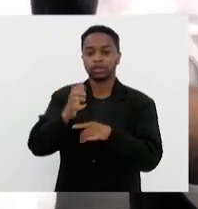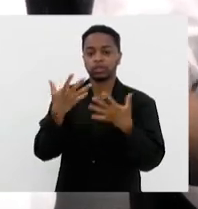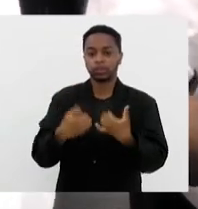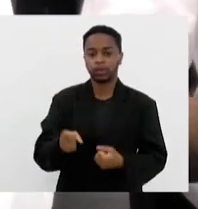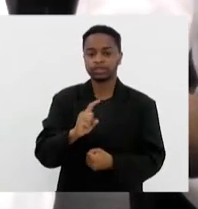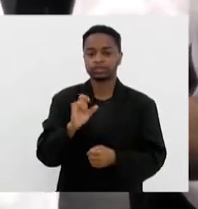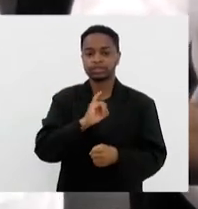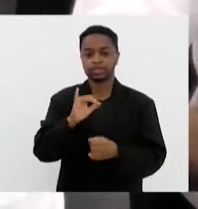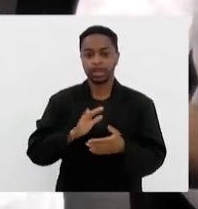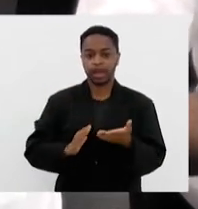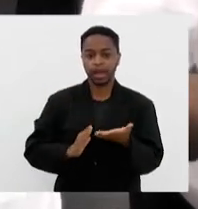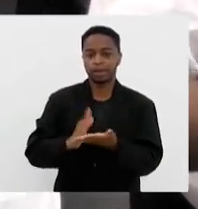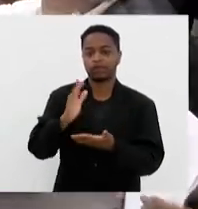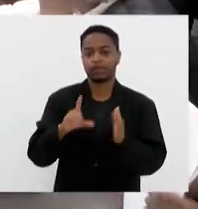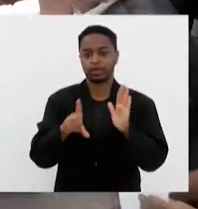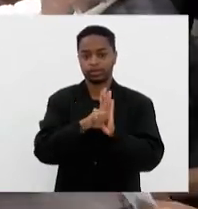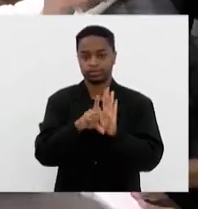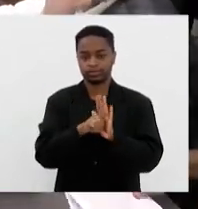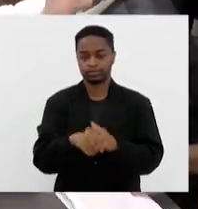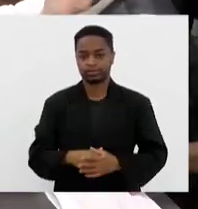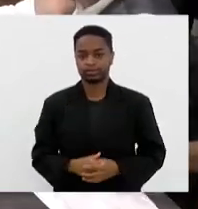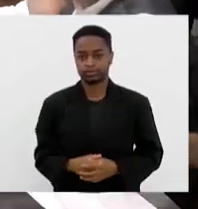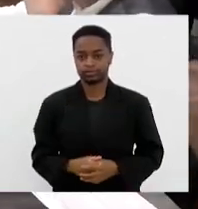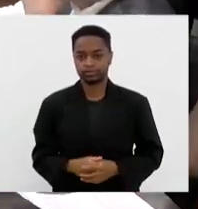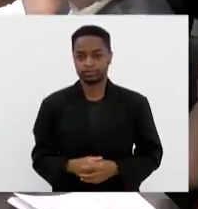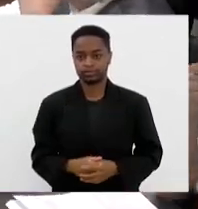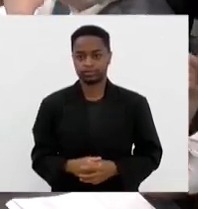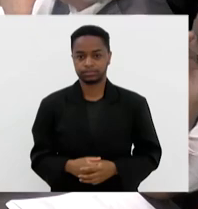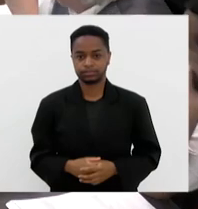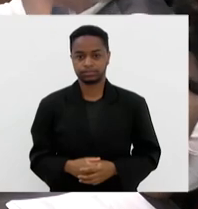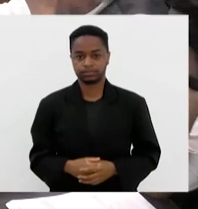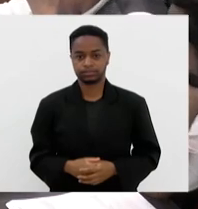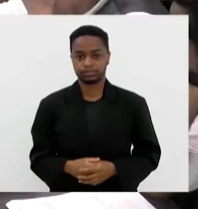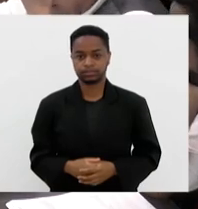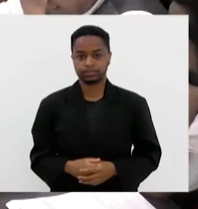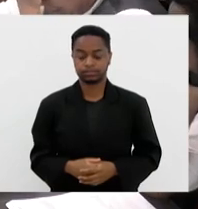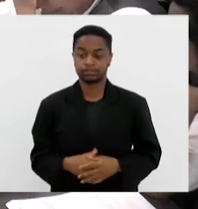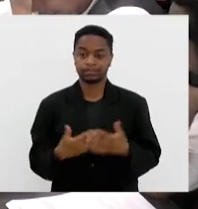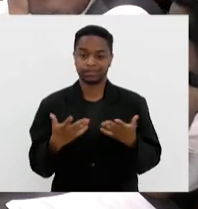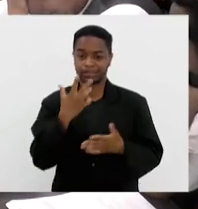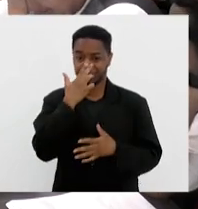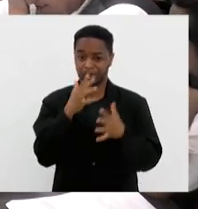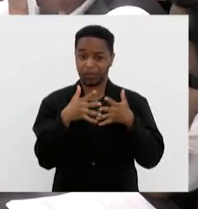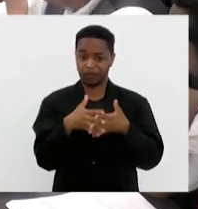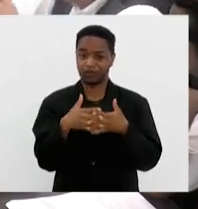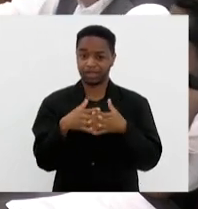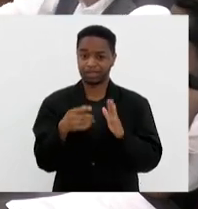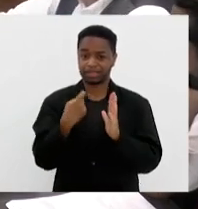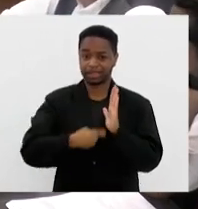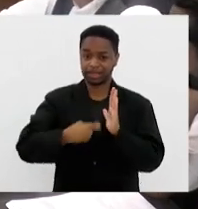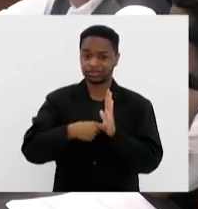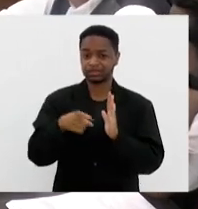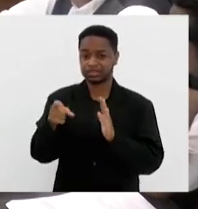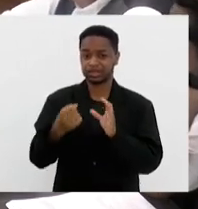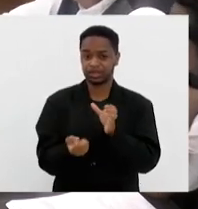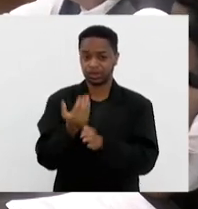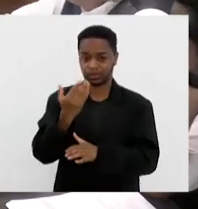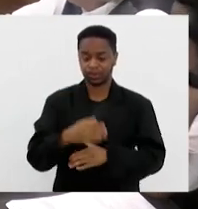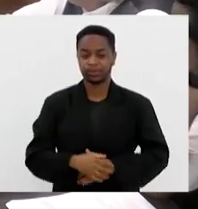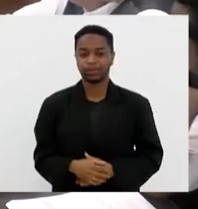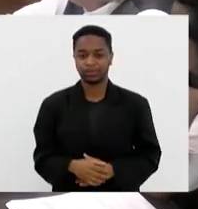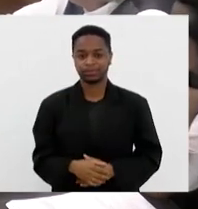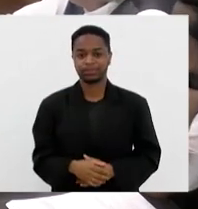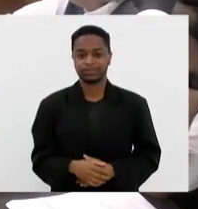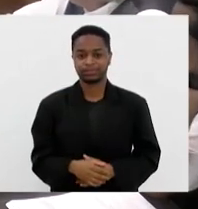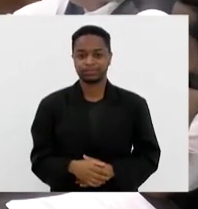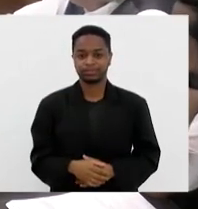aprovadas. Vai incorporar qual fundo essa, essa taxa que Vossa Excelência está instituindo. Queria